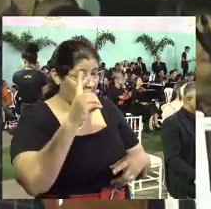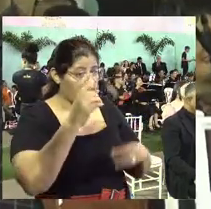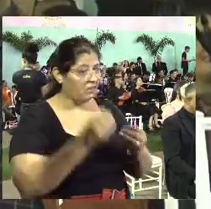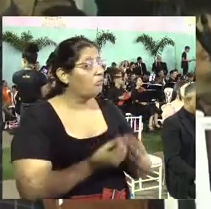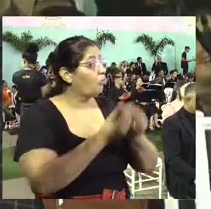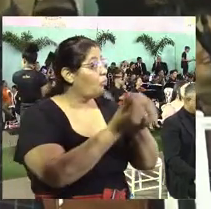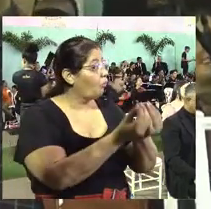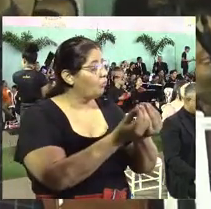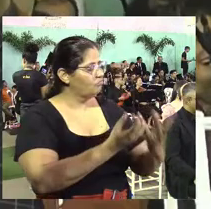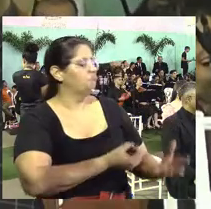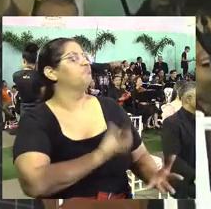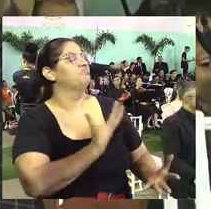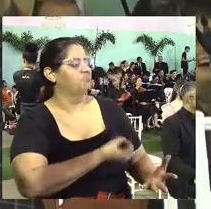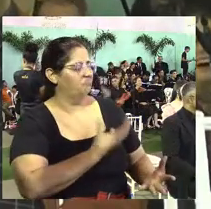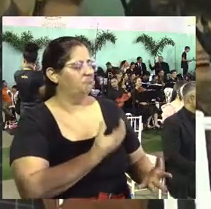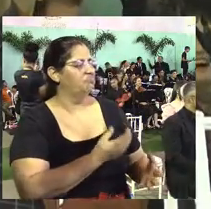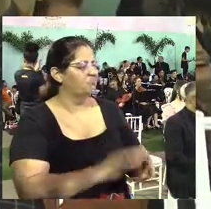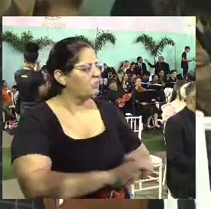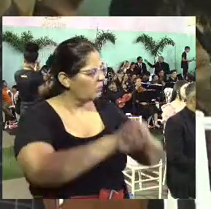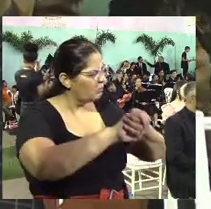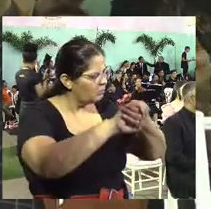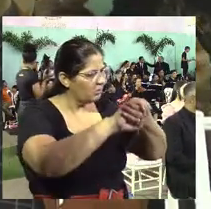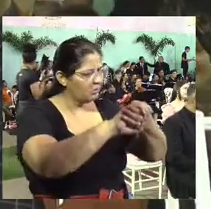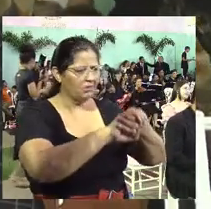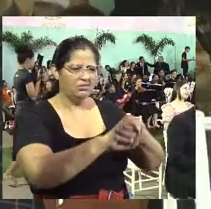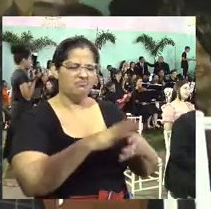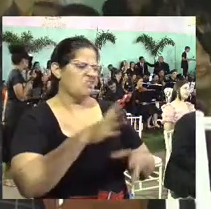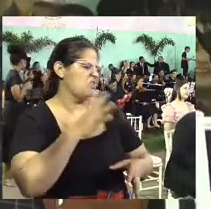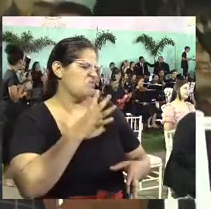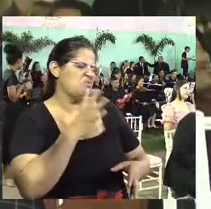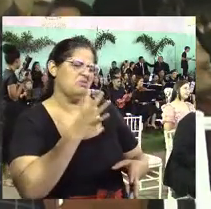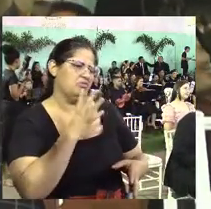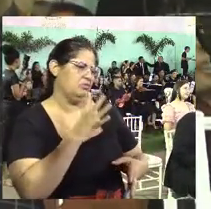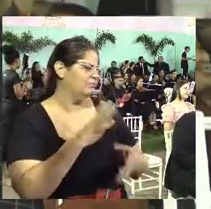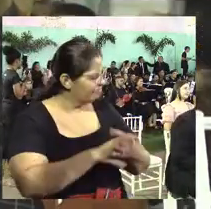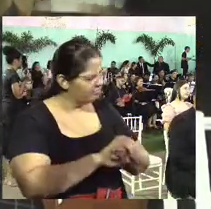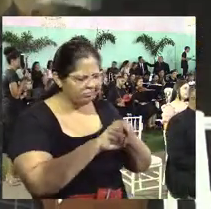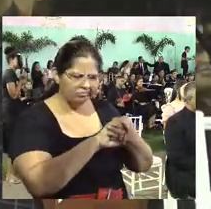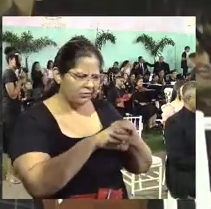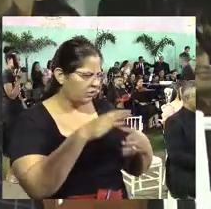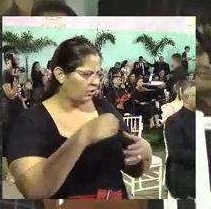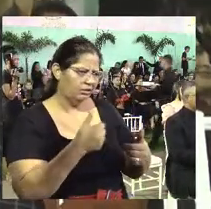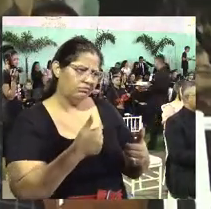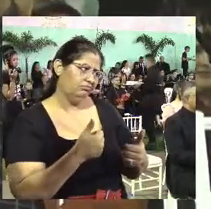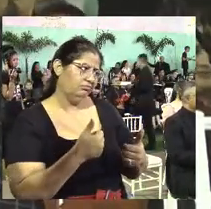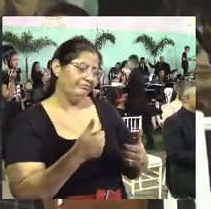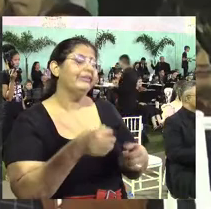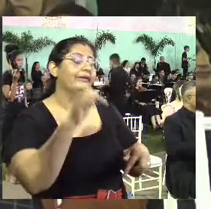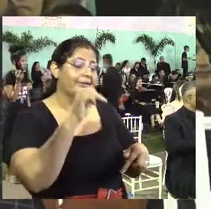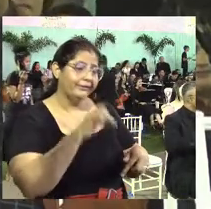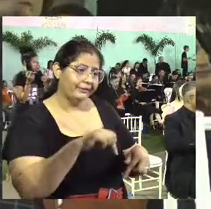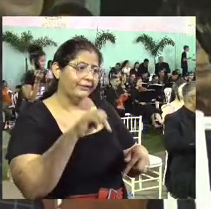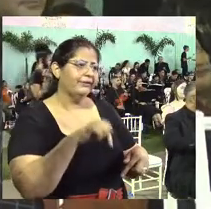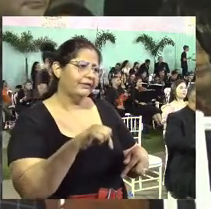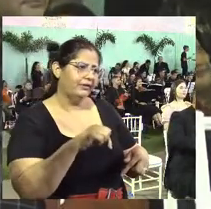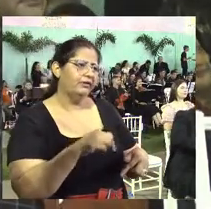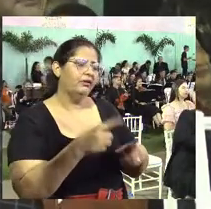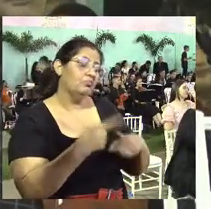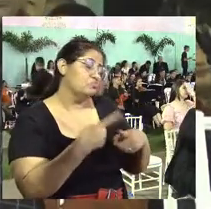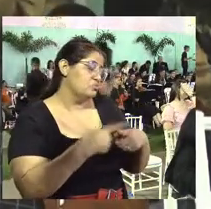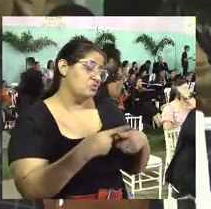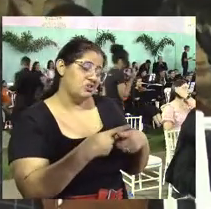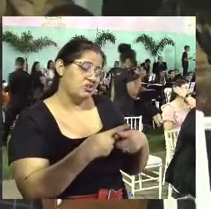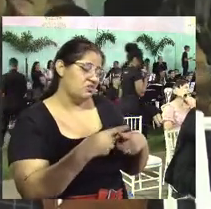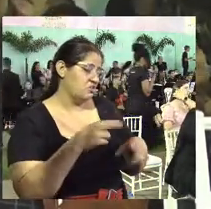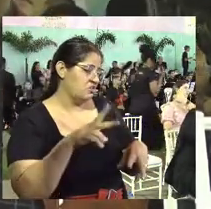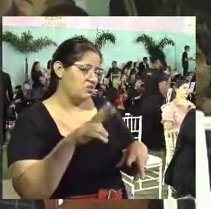perco o foco adoro isso sabe cumprimente ele Ah eu não conheço cumprimento do mesmo jeito se tá aqui é porque quer mais